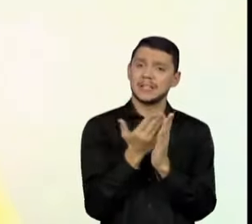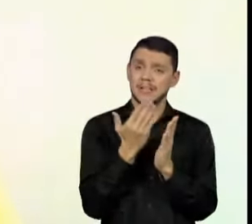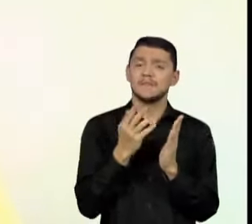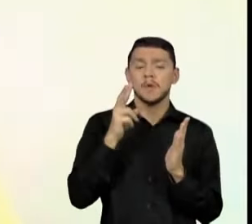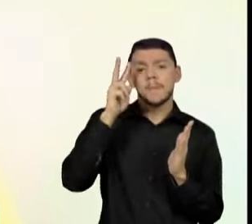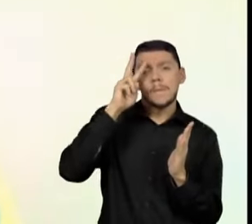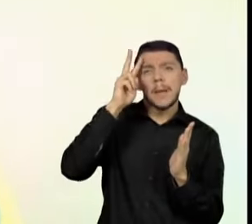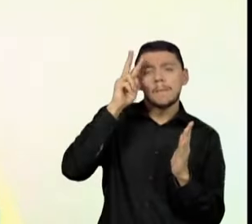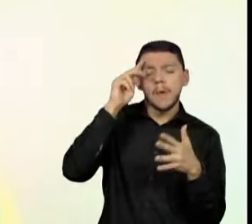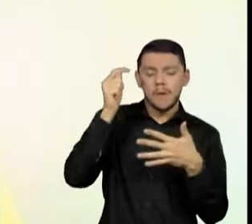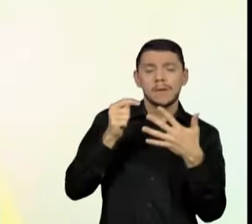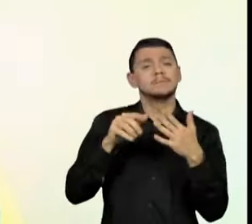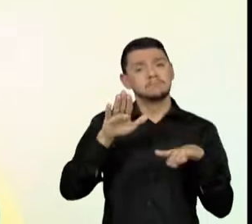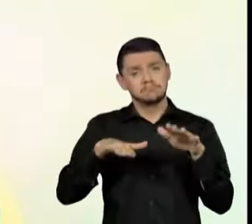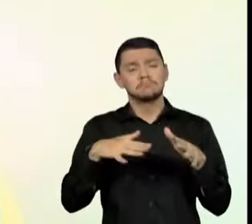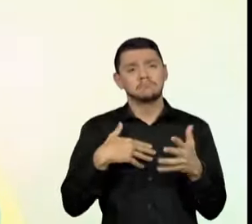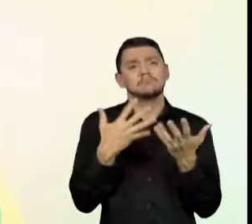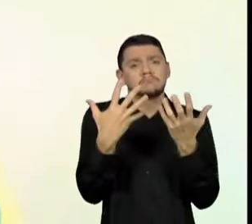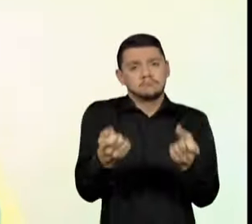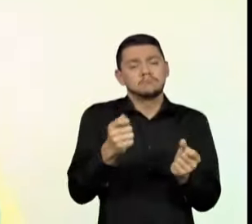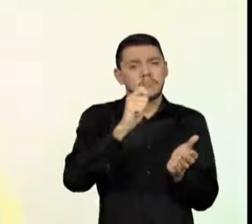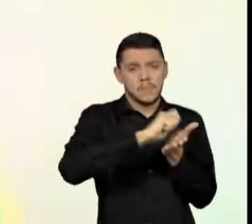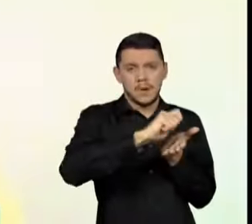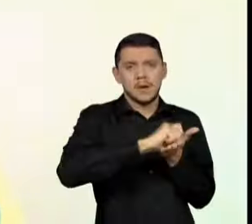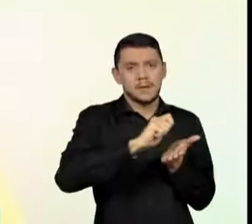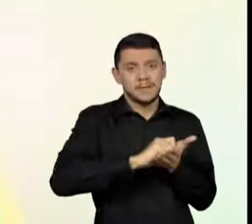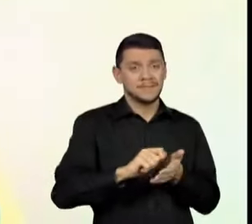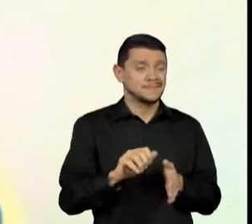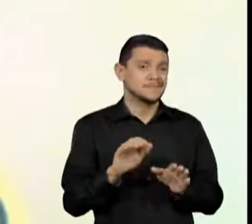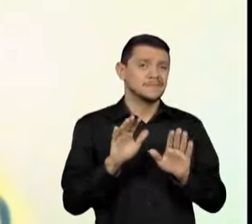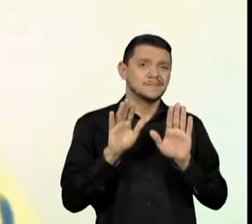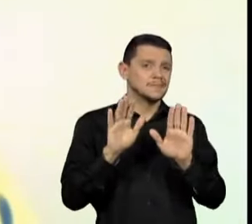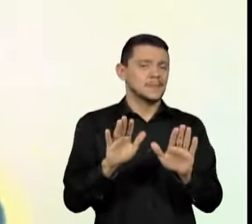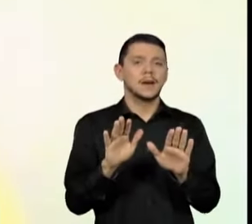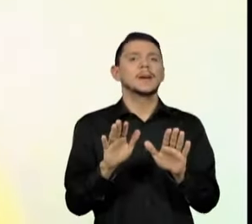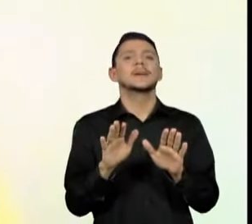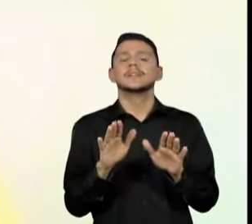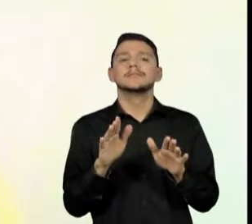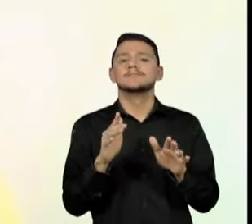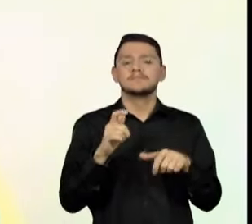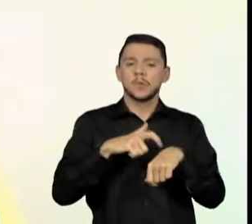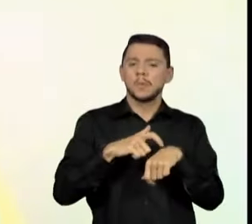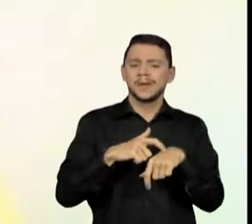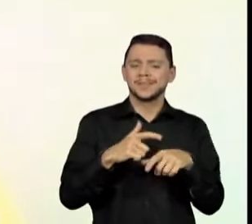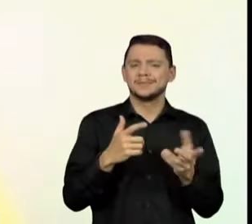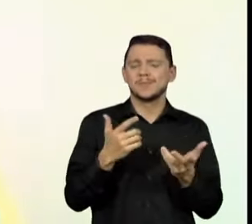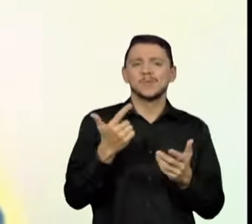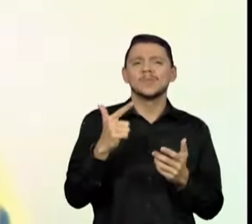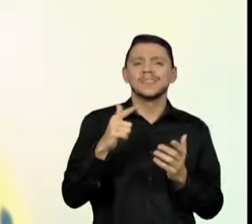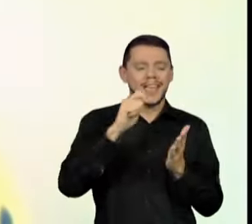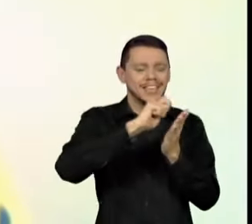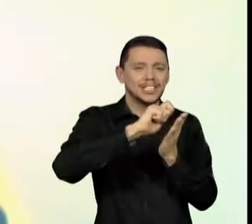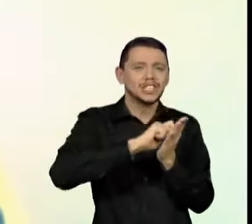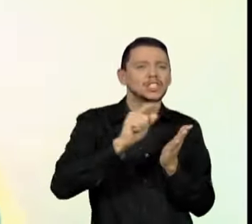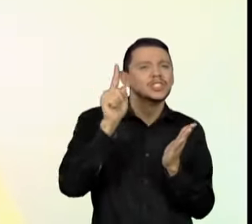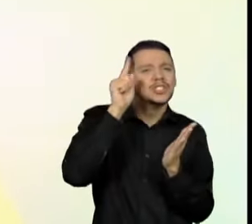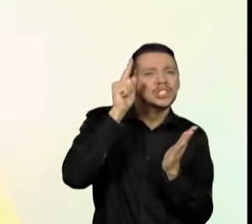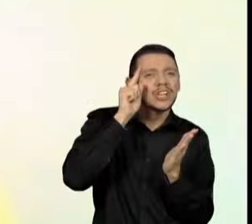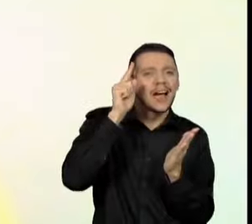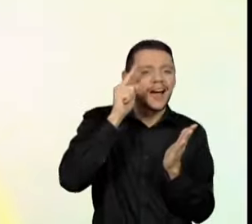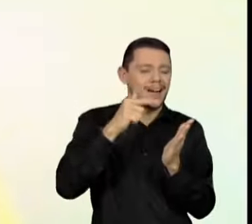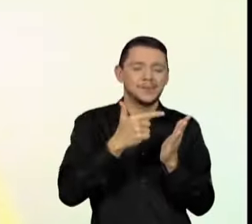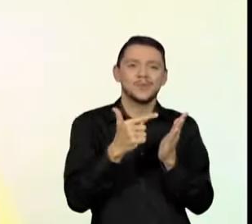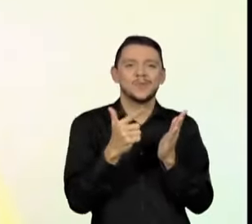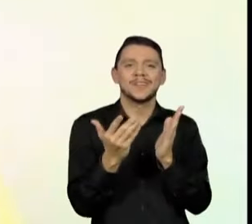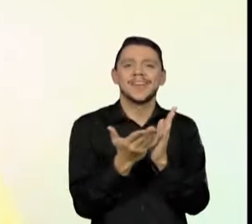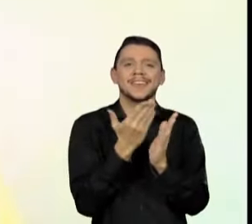talvez eu escreva. Mas não tenho nenhum diário, não tenho nenhum livro de